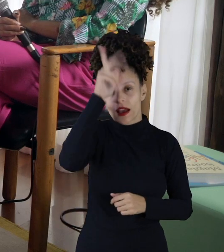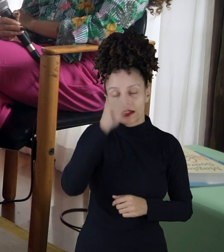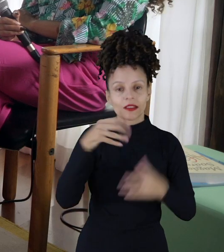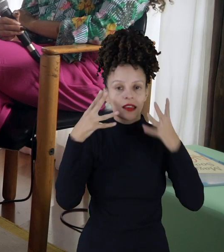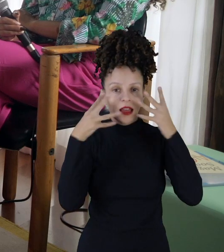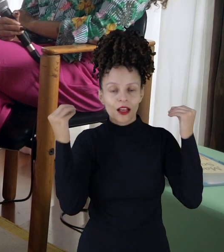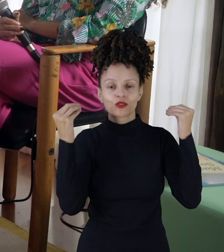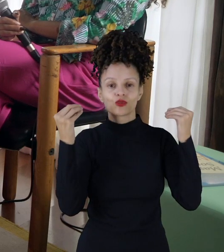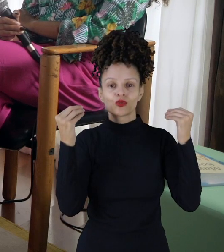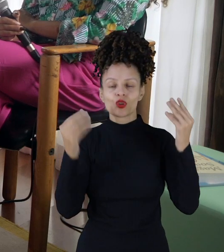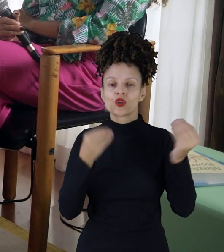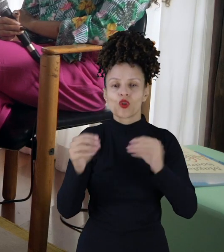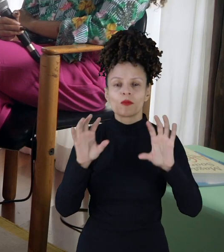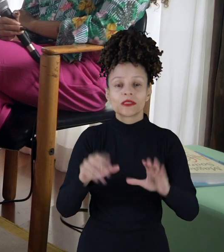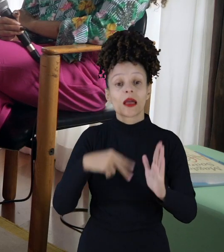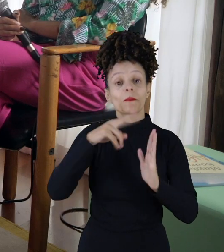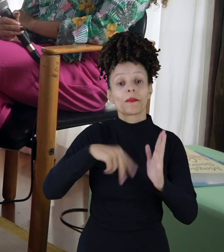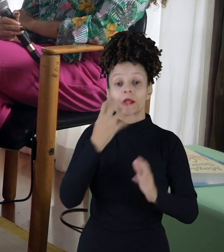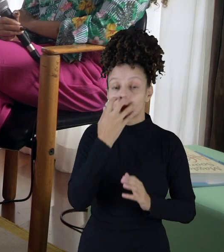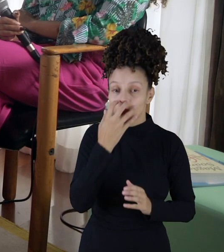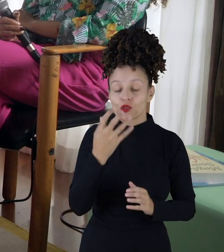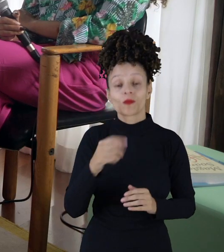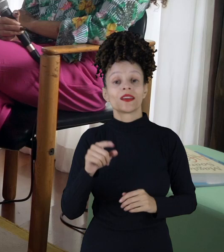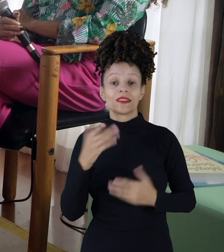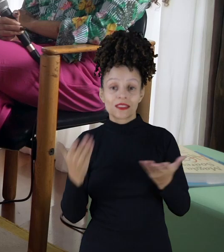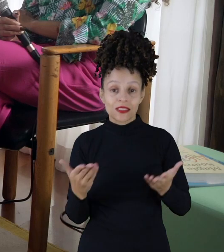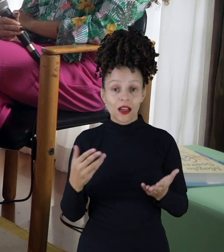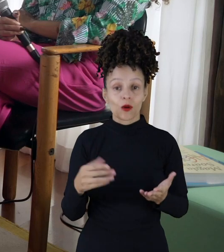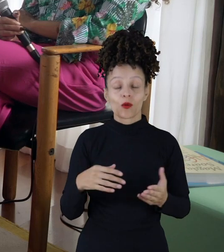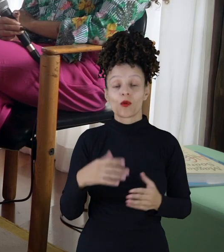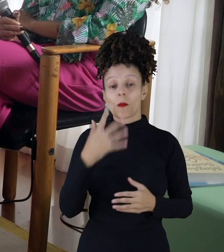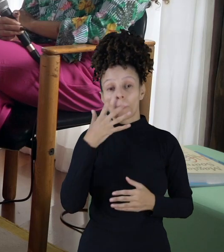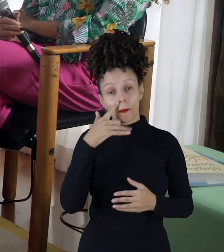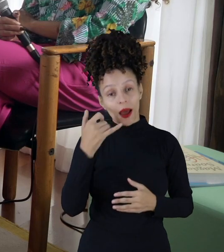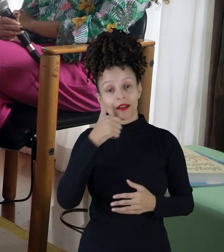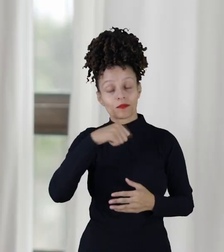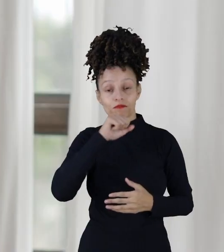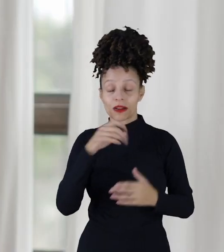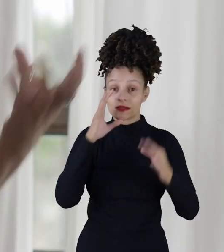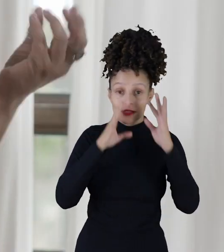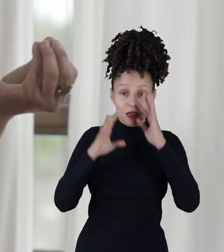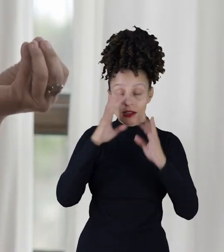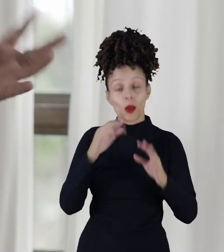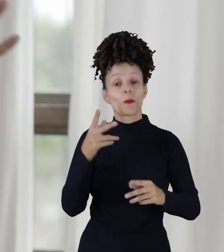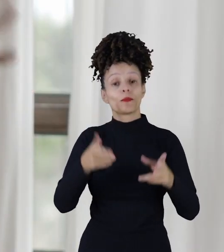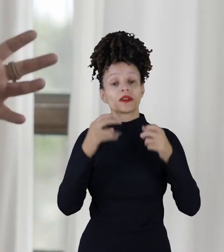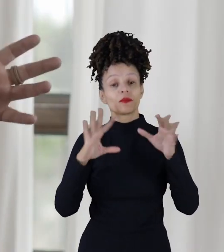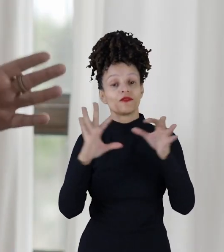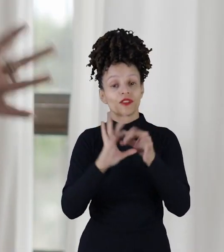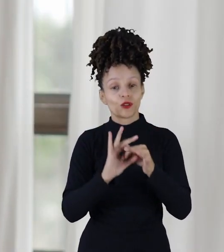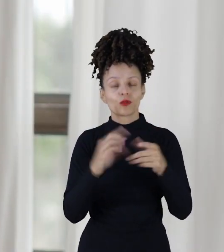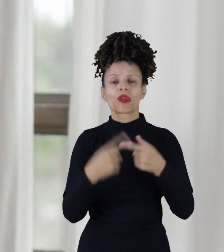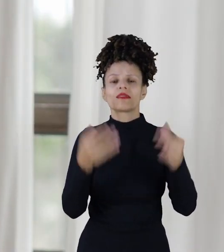cachorro, galinha, gato. Como assim? É para ler para o cachorro. Então as crianças leem, os pais se encantam. E aí a gente percebe o